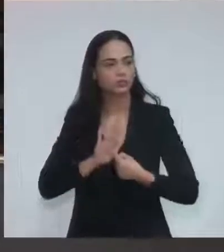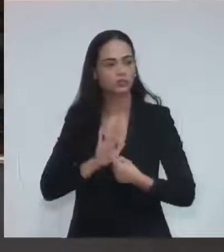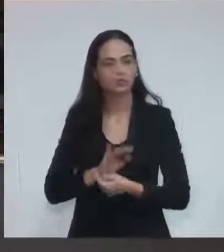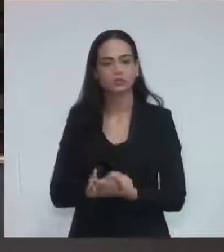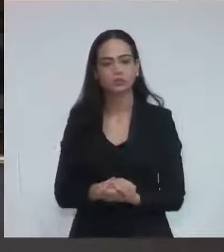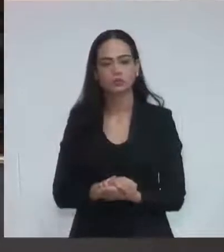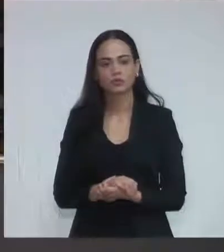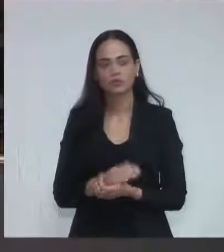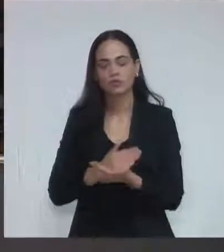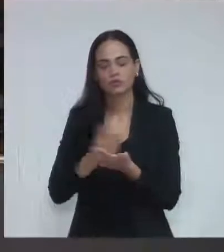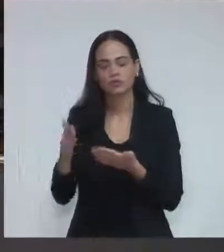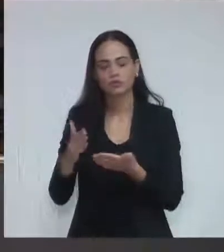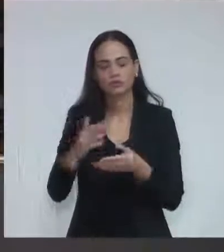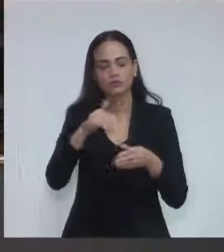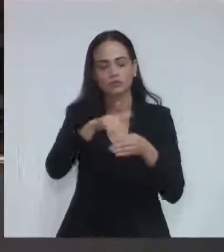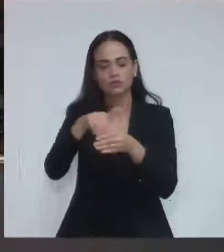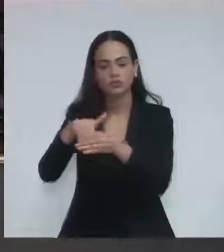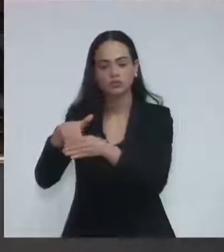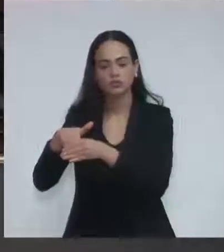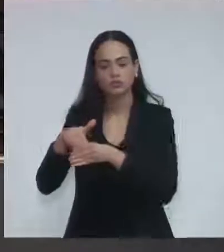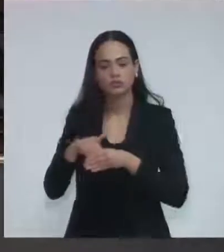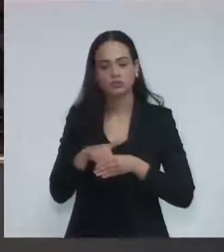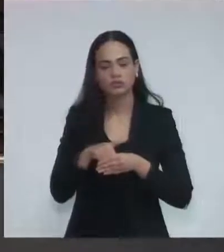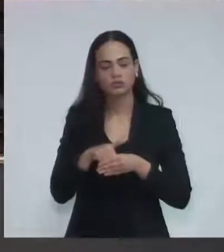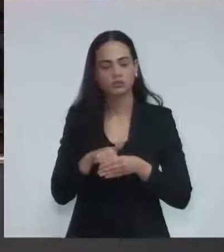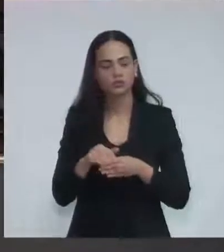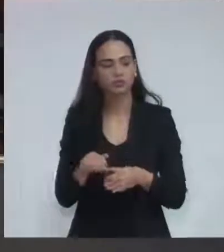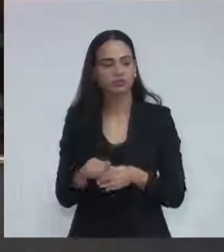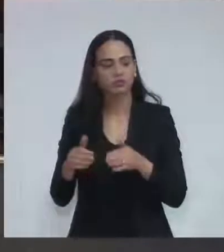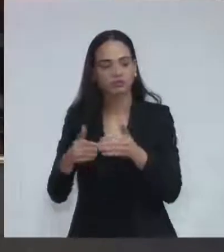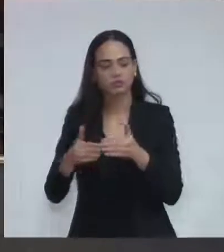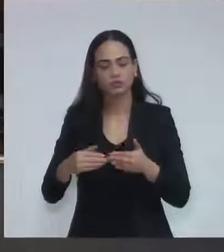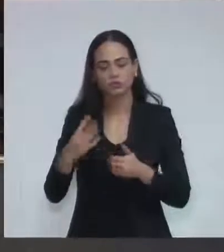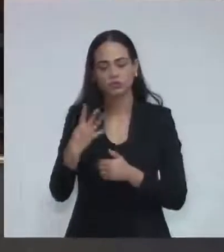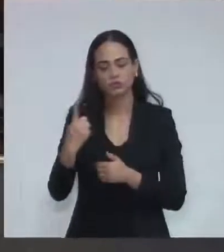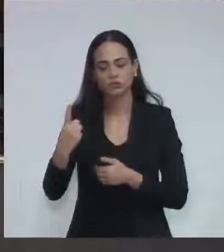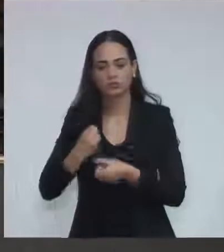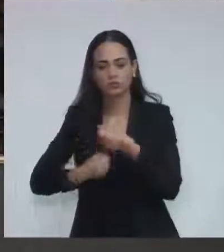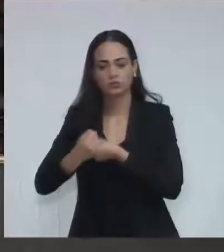Está em votação o requerimento número 48, 2018. Se alguma das lideranças quiser encaminhá-lo.